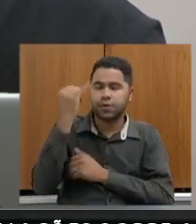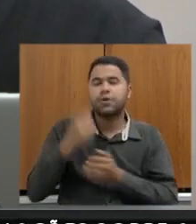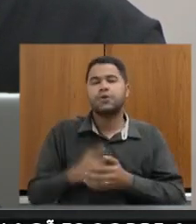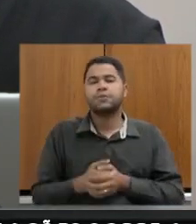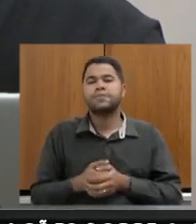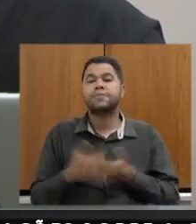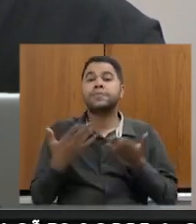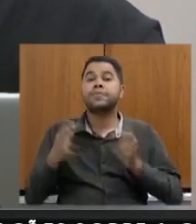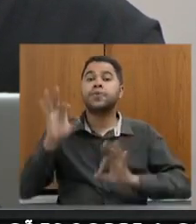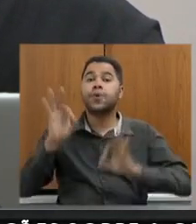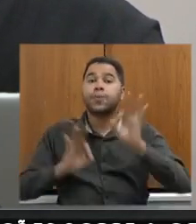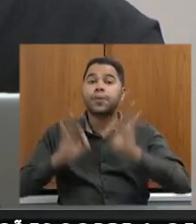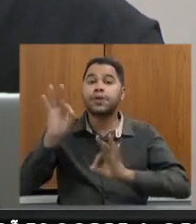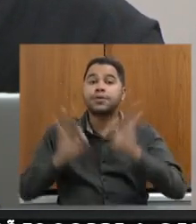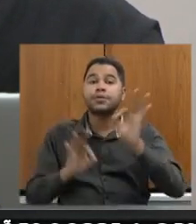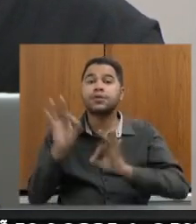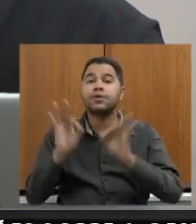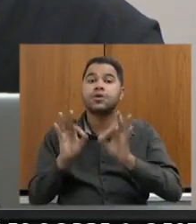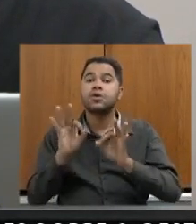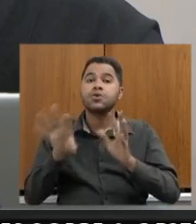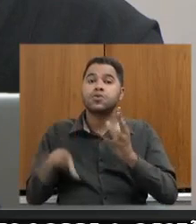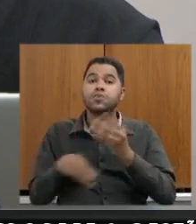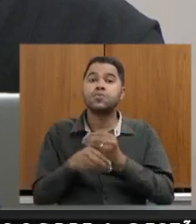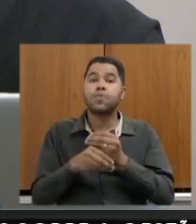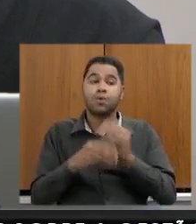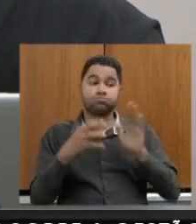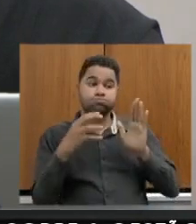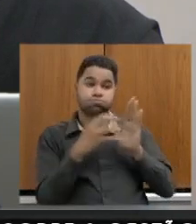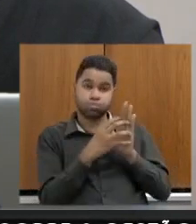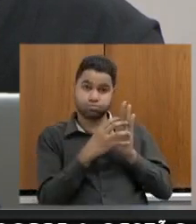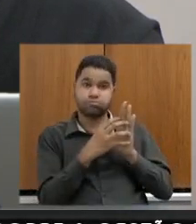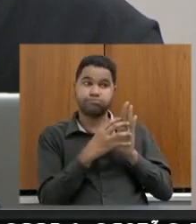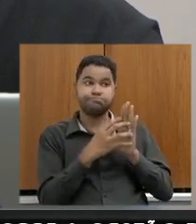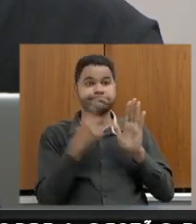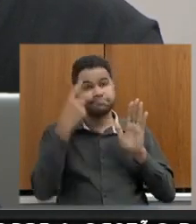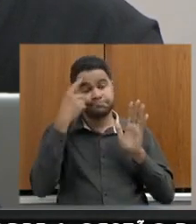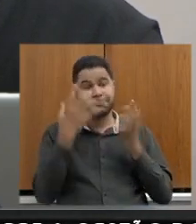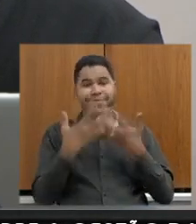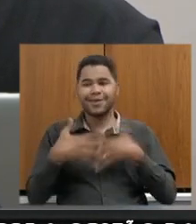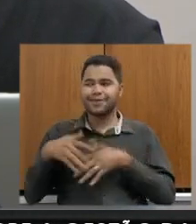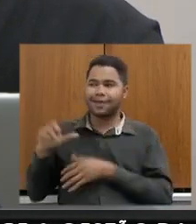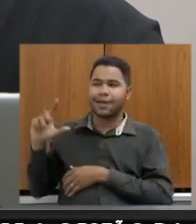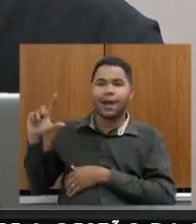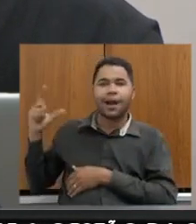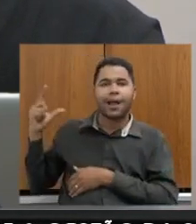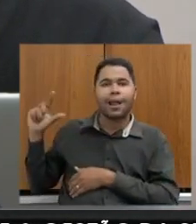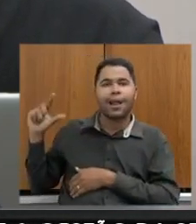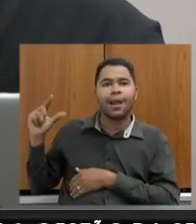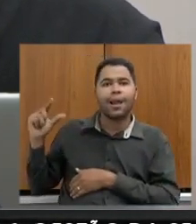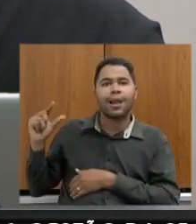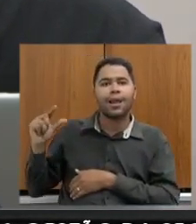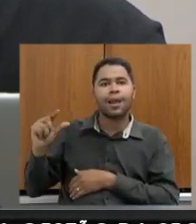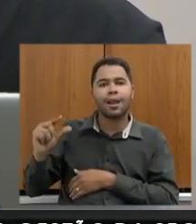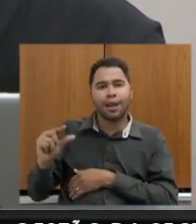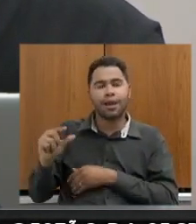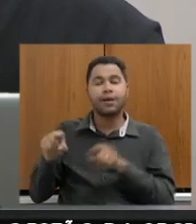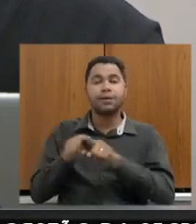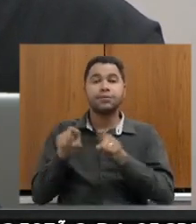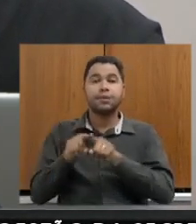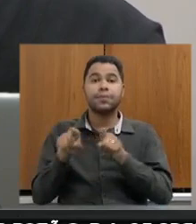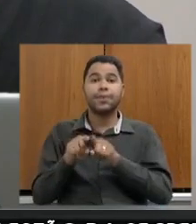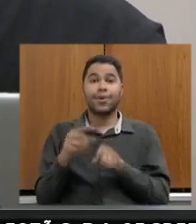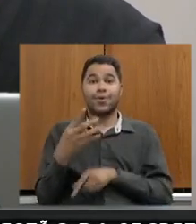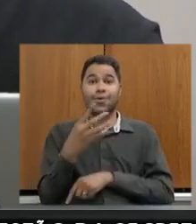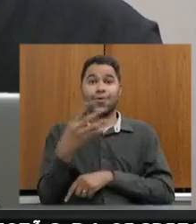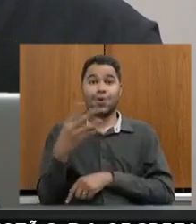Qual o planejamento para recomposição do efetivo Considerando o déficit de policiais civis o conjunto da